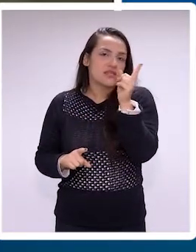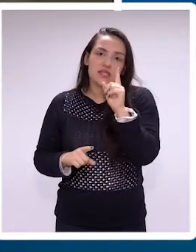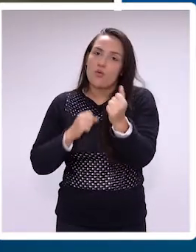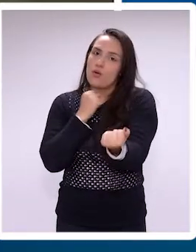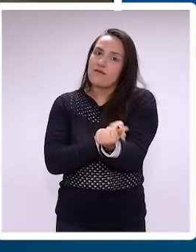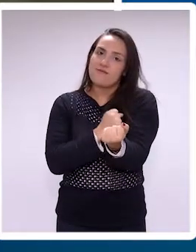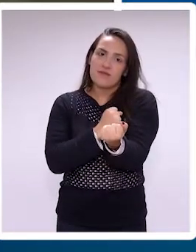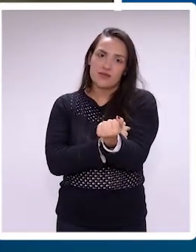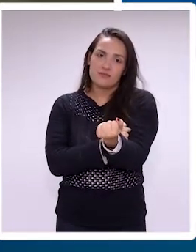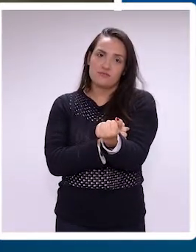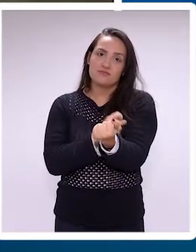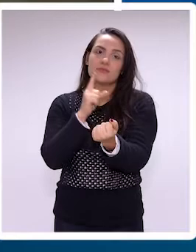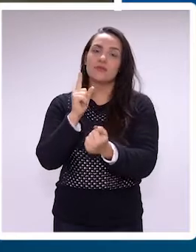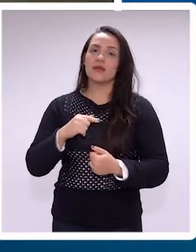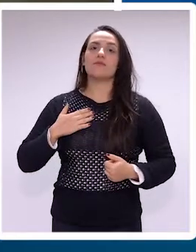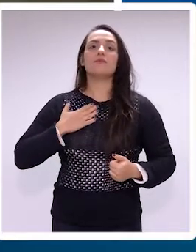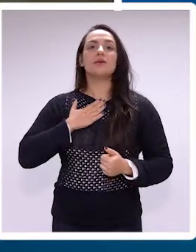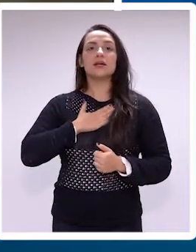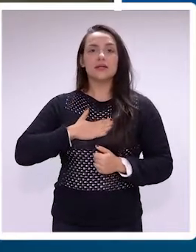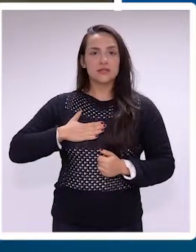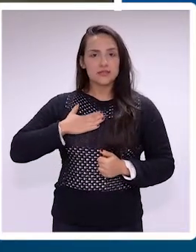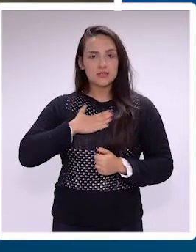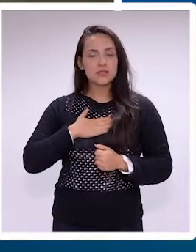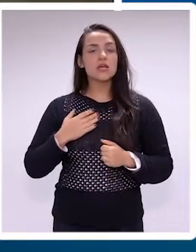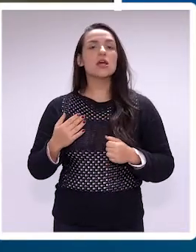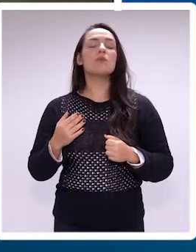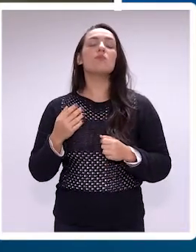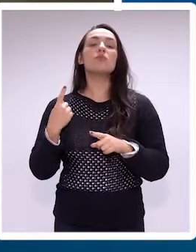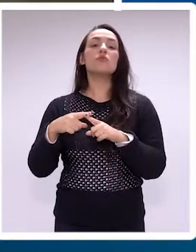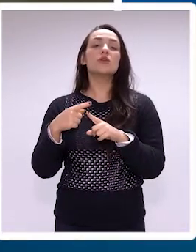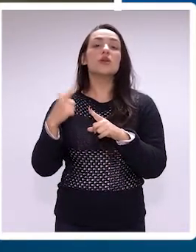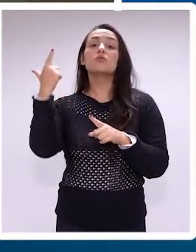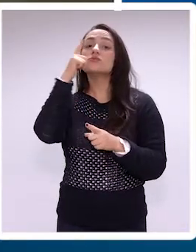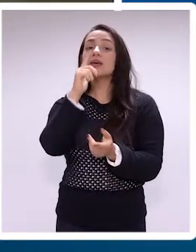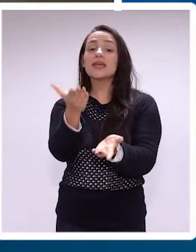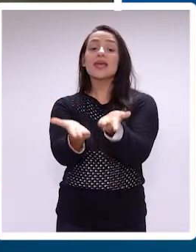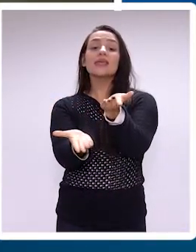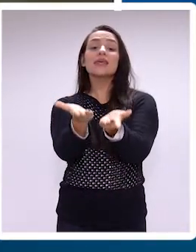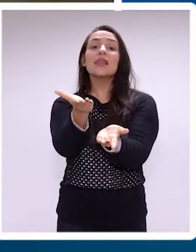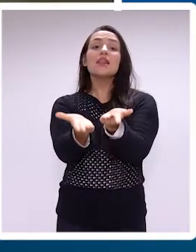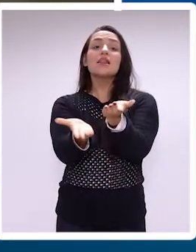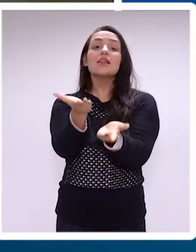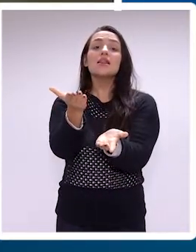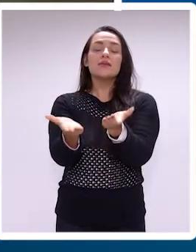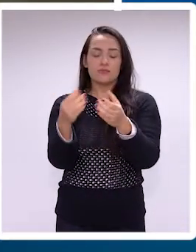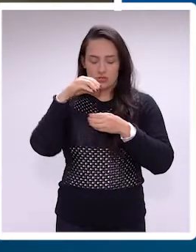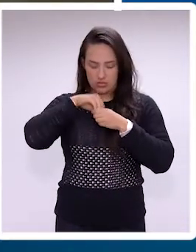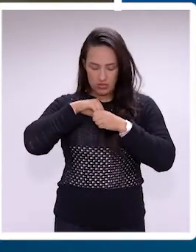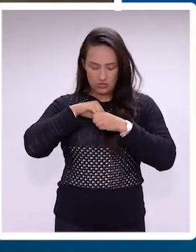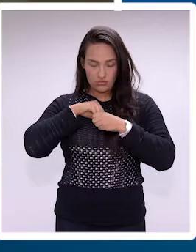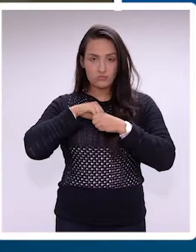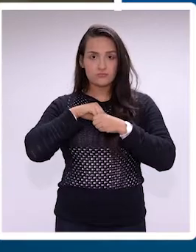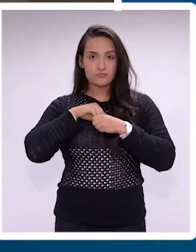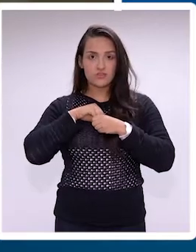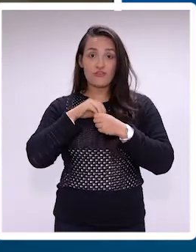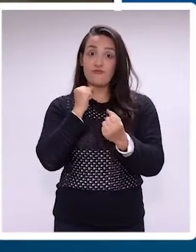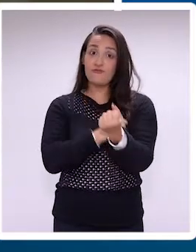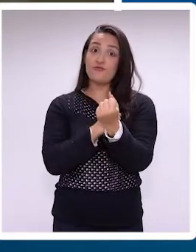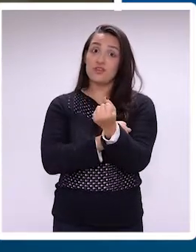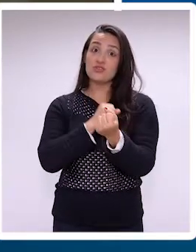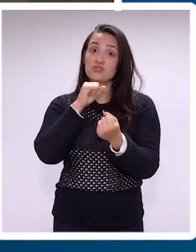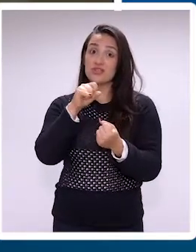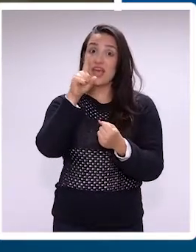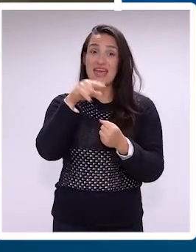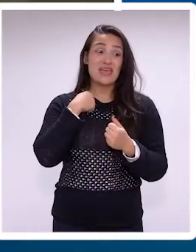de uma necessidade do organismo. Vício é quando eu começo a usar uma coisa e depois eu não consigo